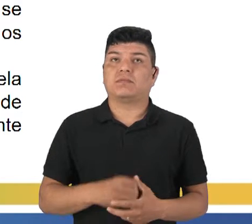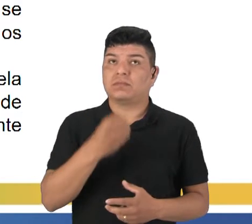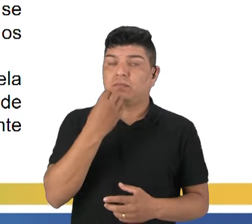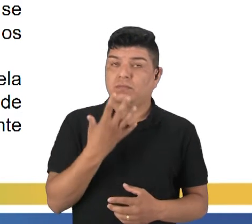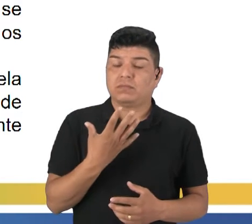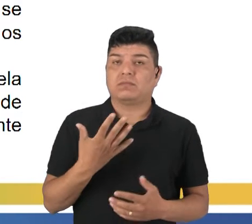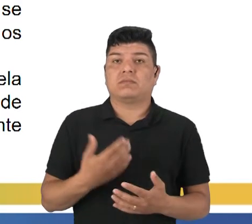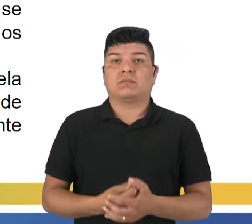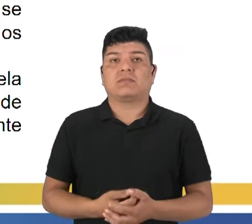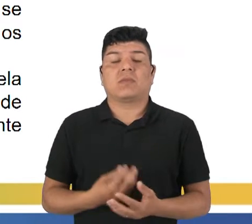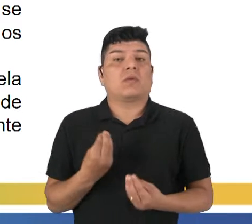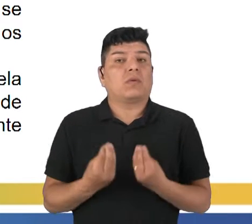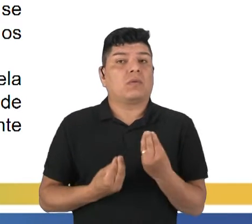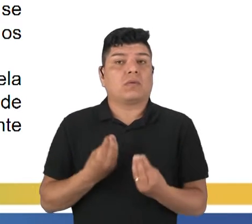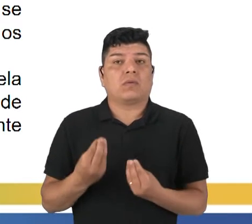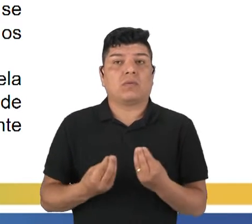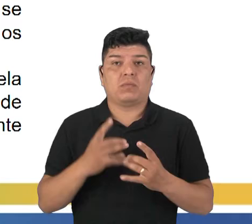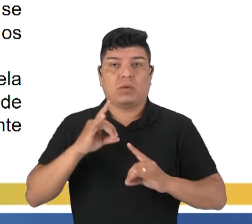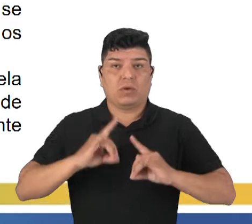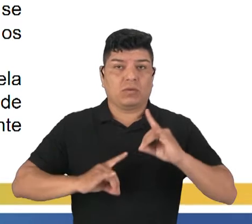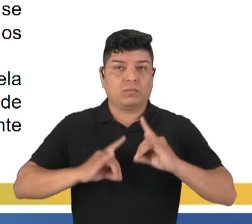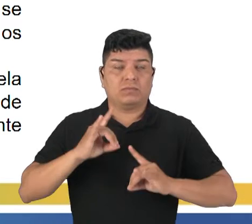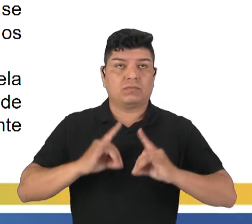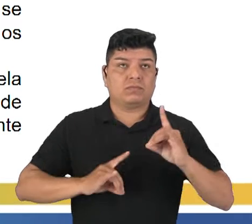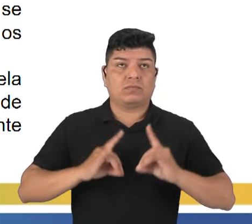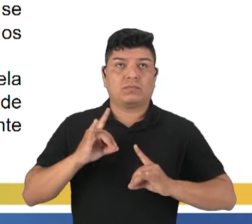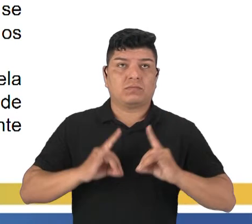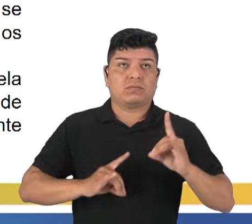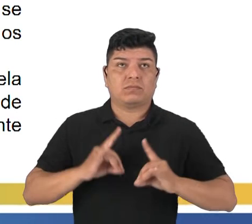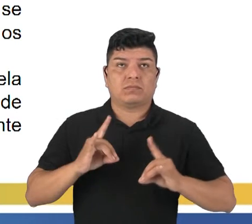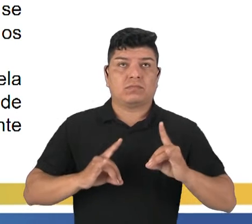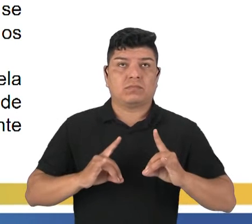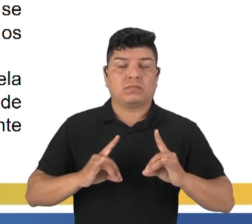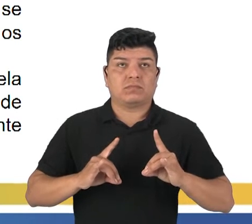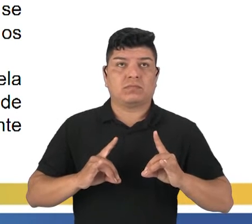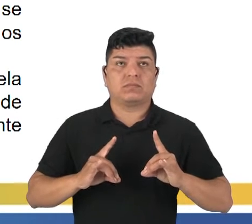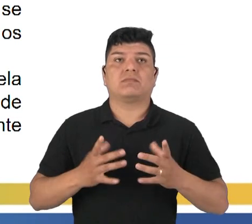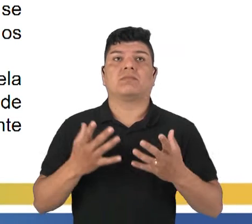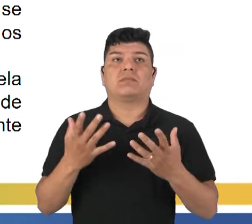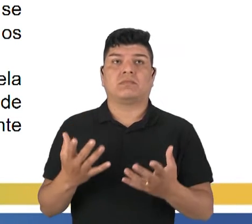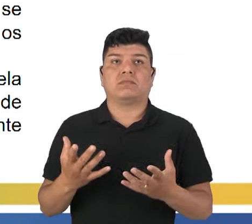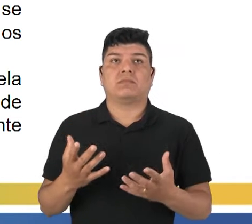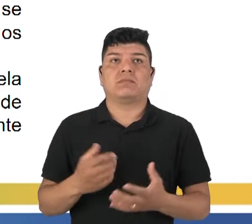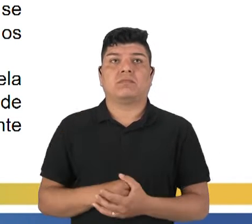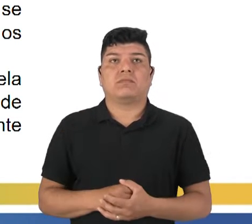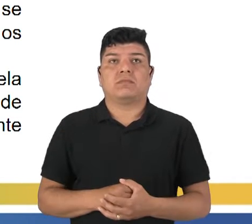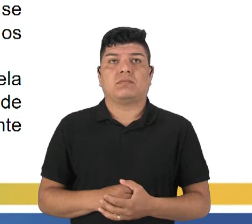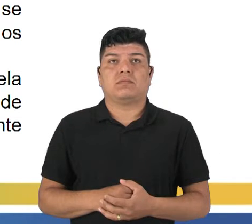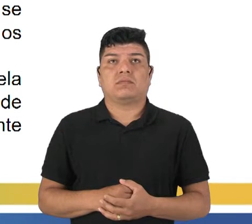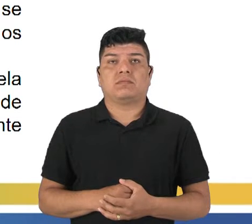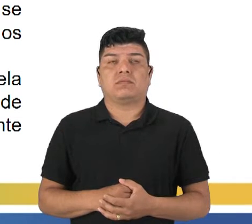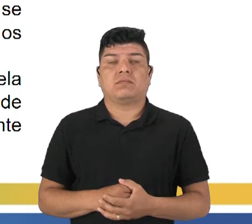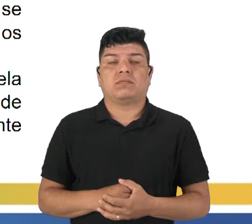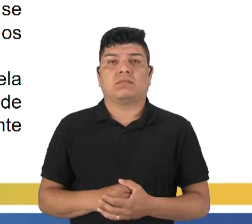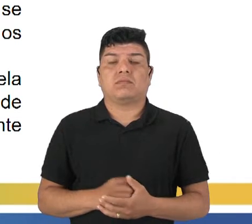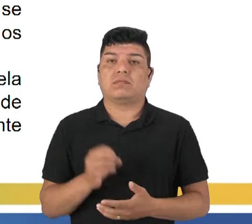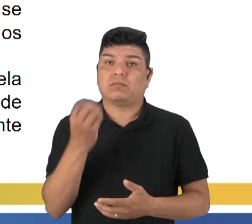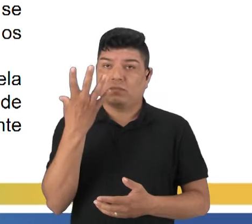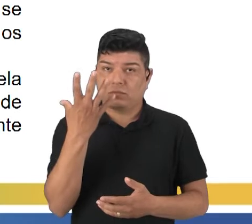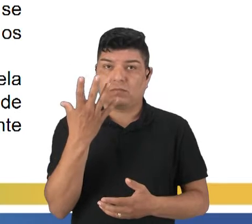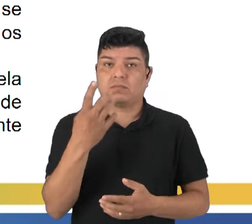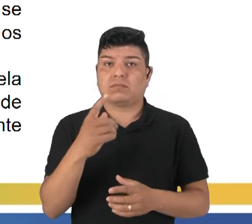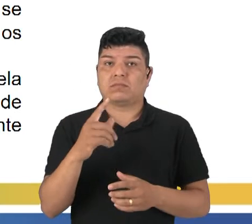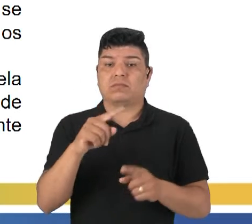Bom, aqui é como que esses hormônios, né, as gonadotrofinas, elas atuam lá